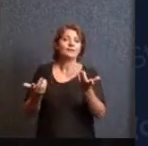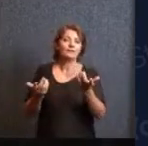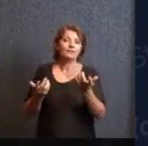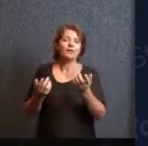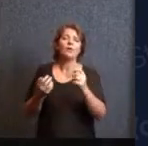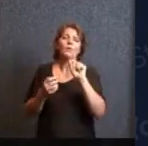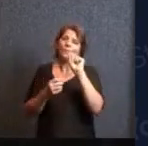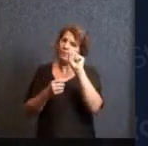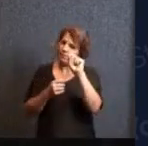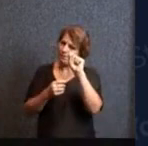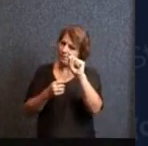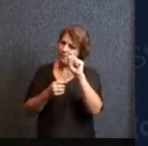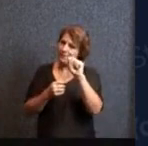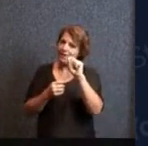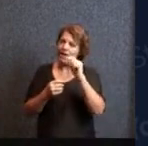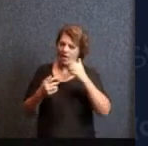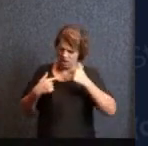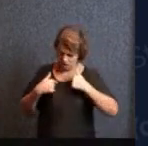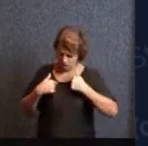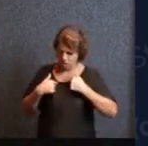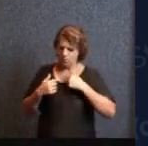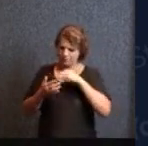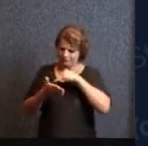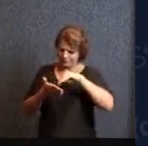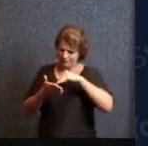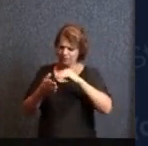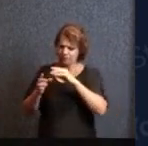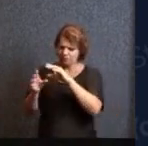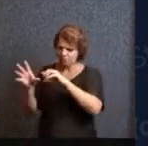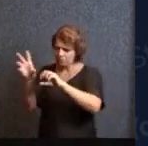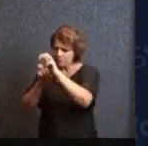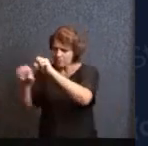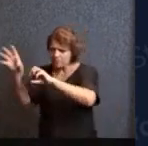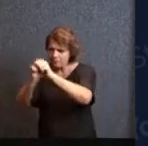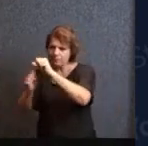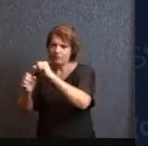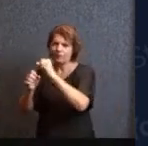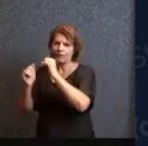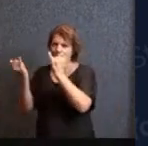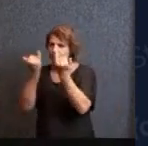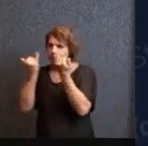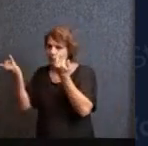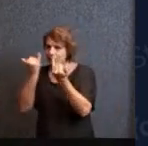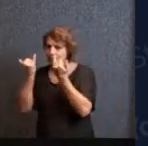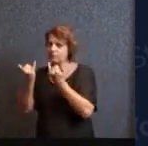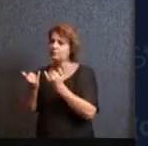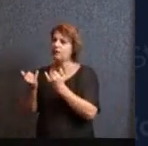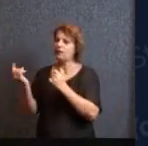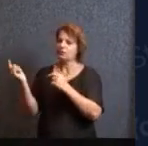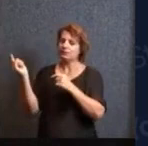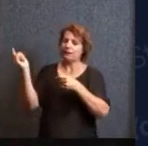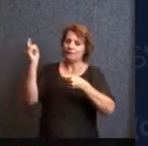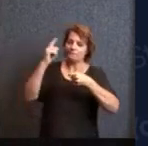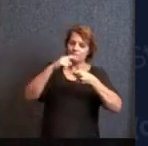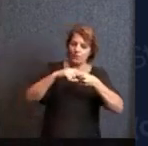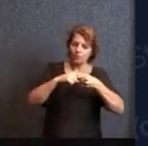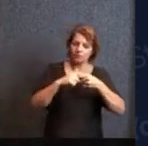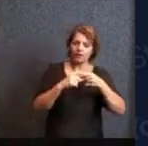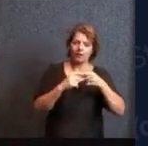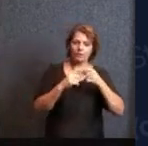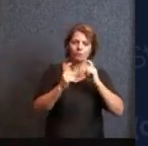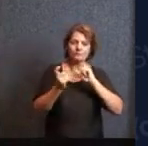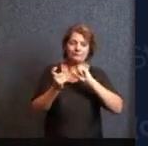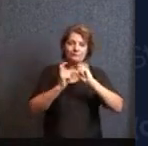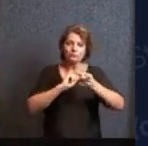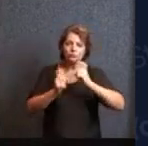Que é, eu visitei, coletei as informações e daqui eu saio para fazer as discussões